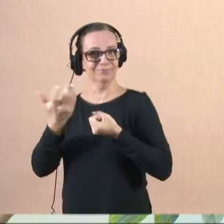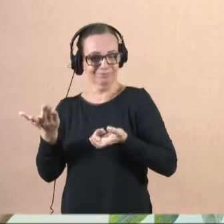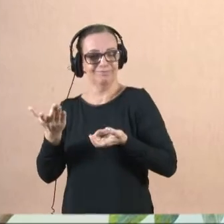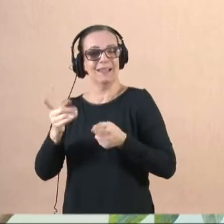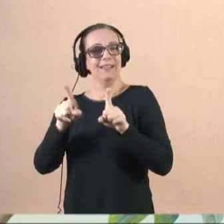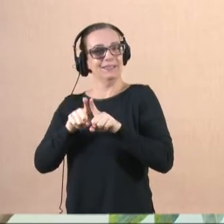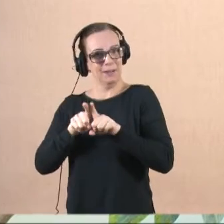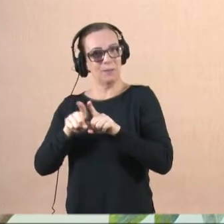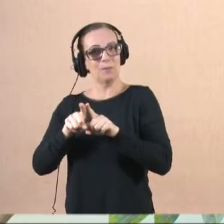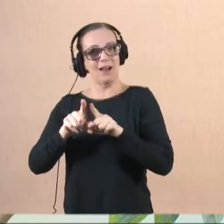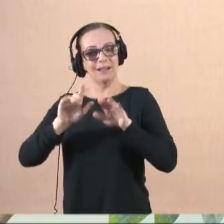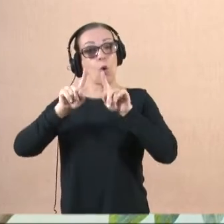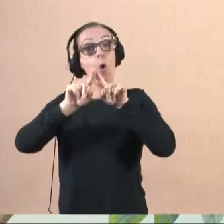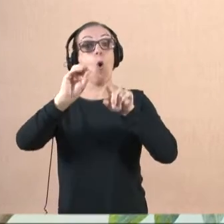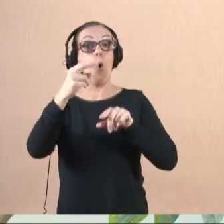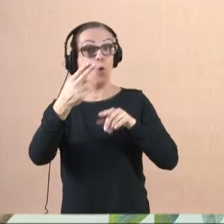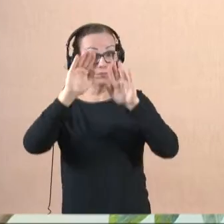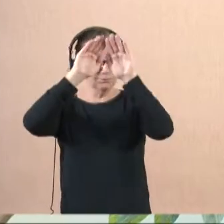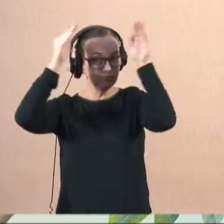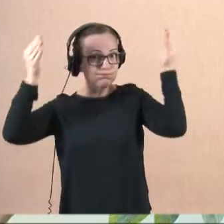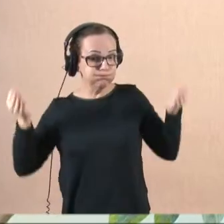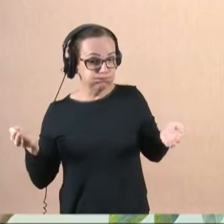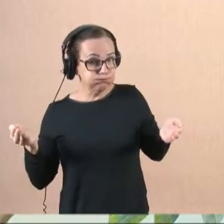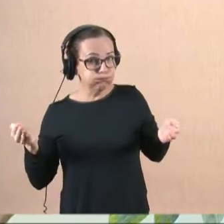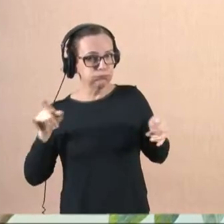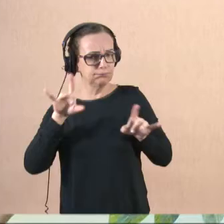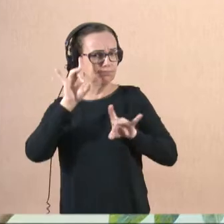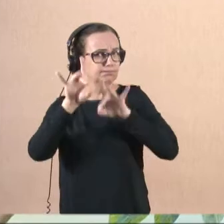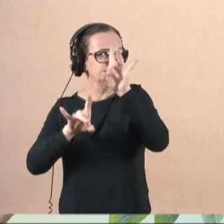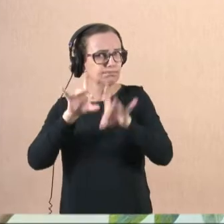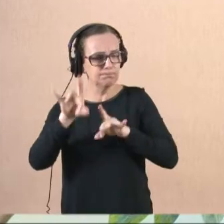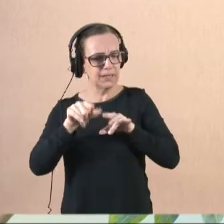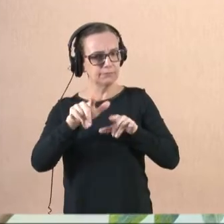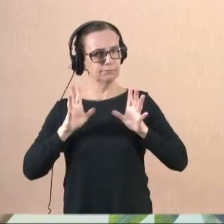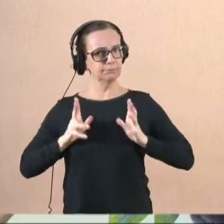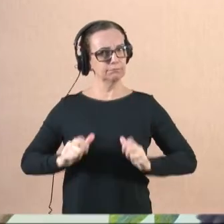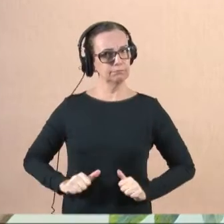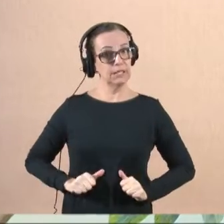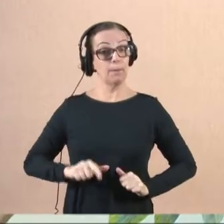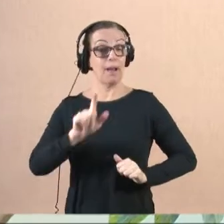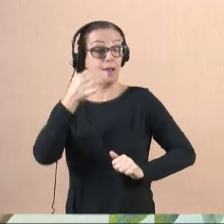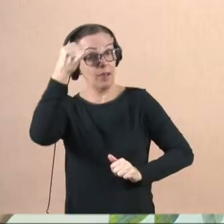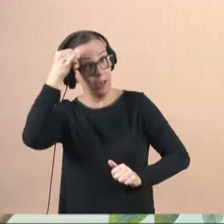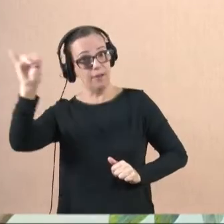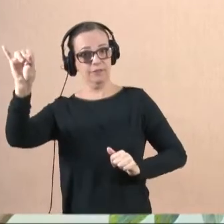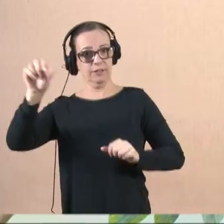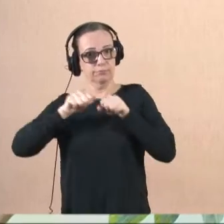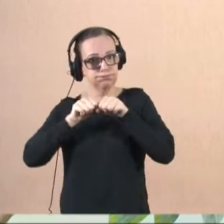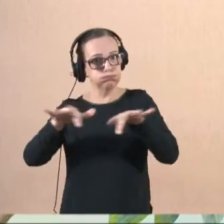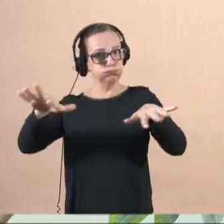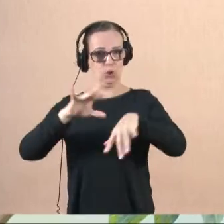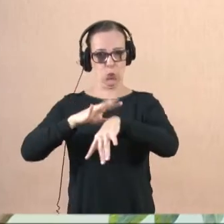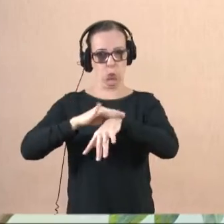mediante uma cabina sofisticada totalmente que é sempre e a minimizar o contato físico entre os